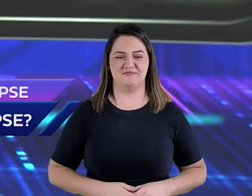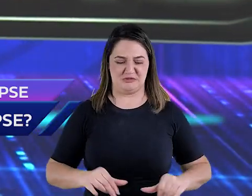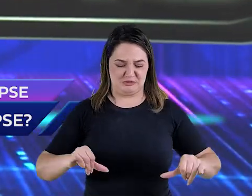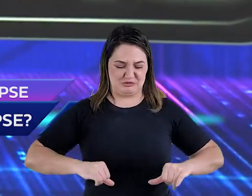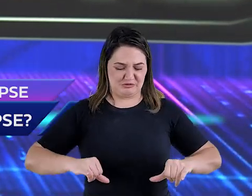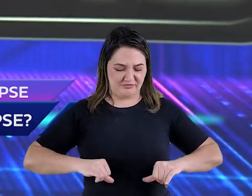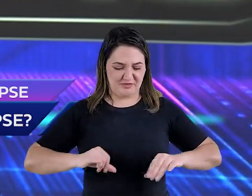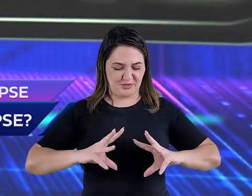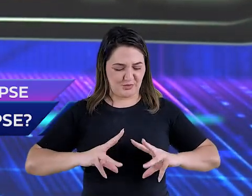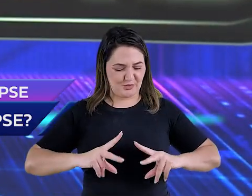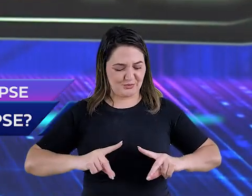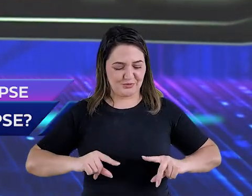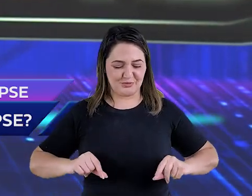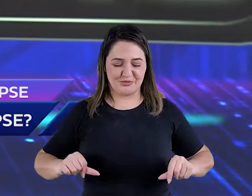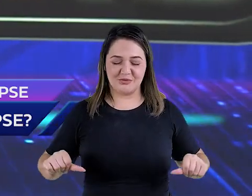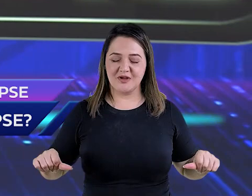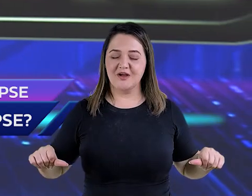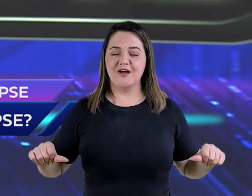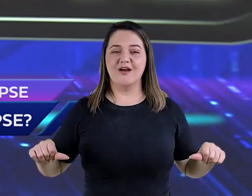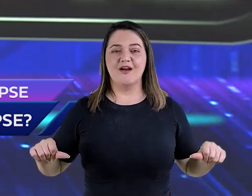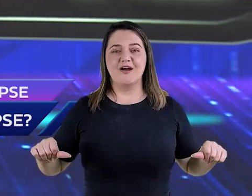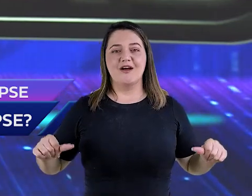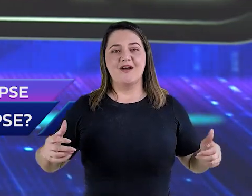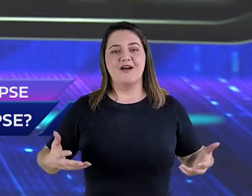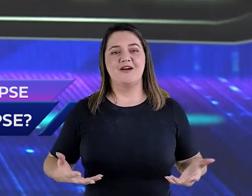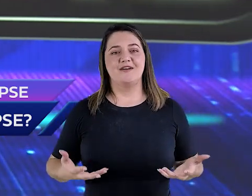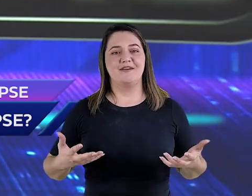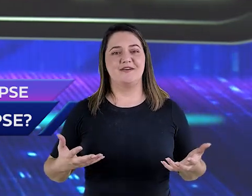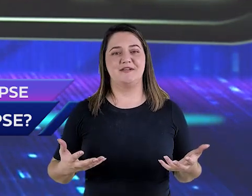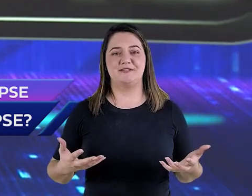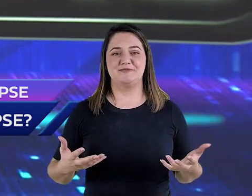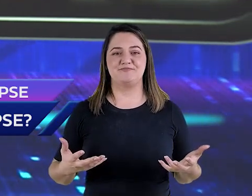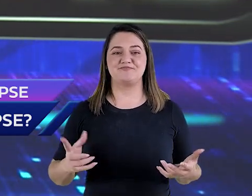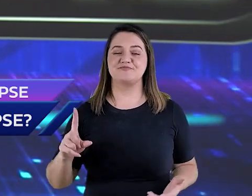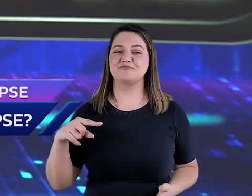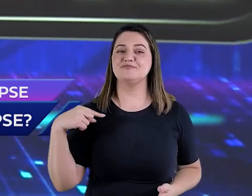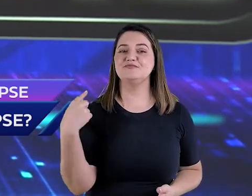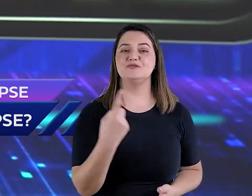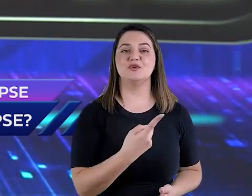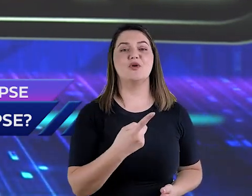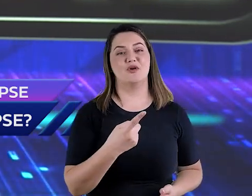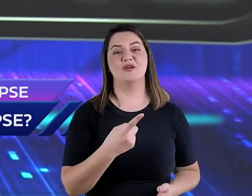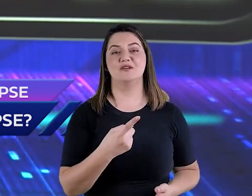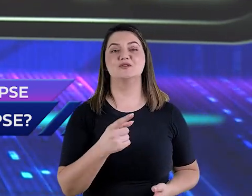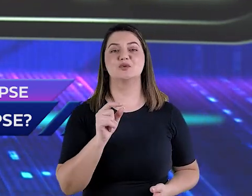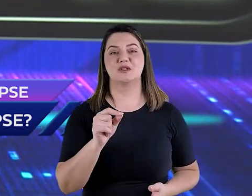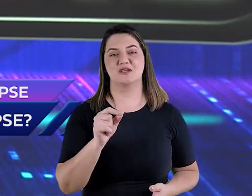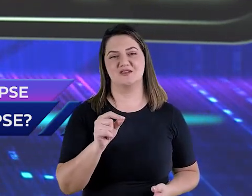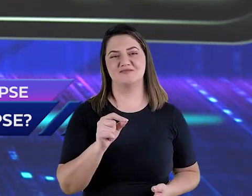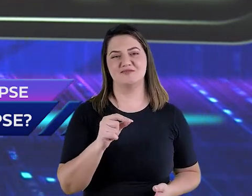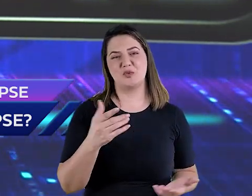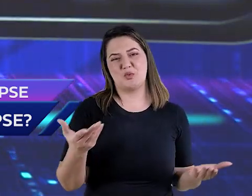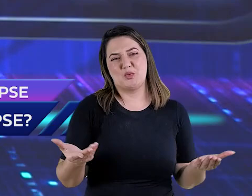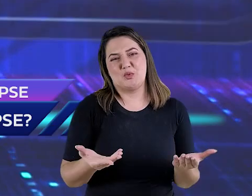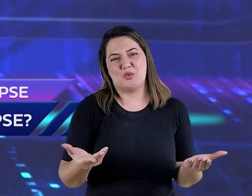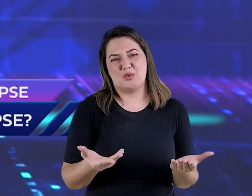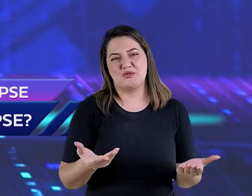mais existirá. Nós vamos envelhecendo e partes vão